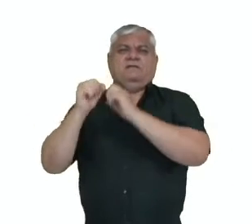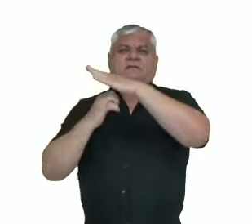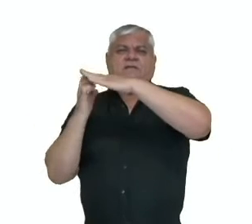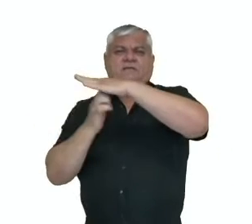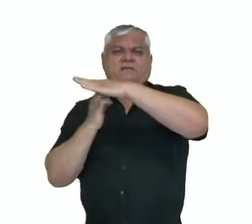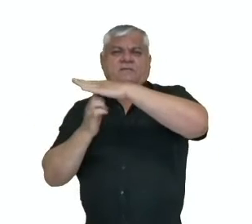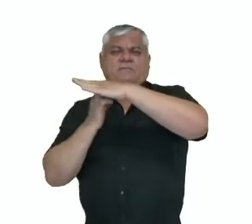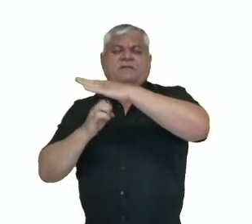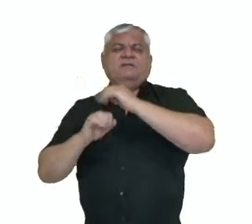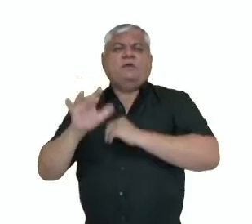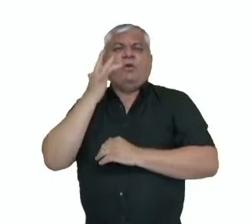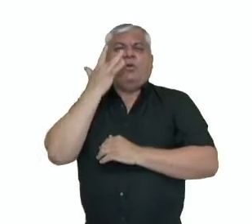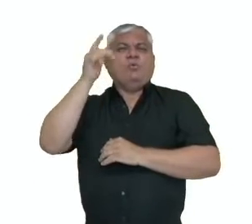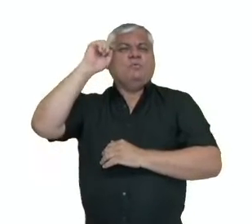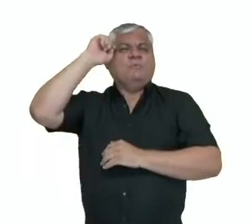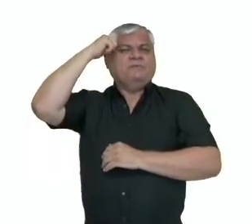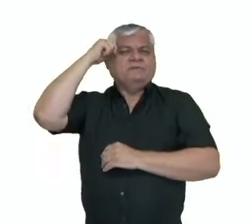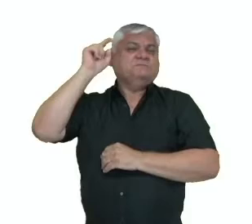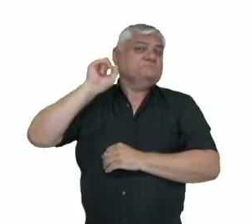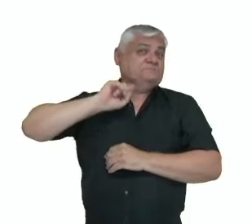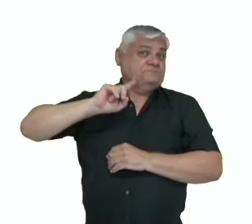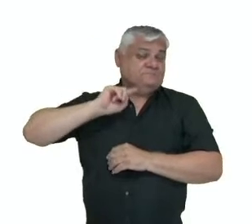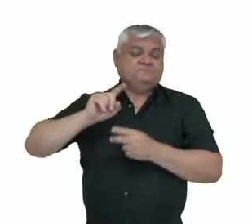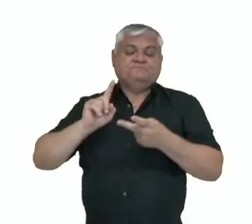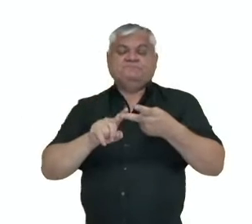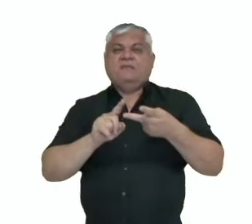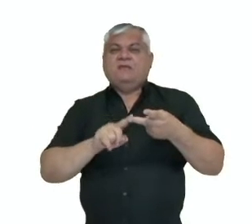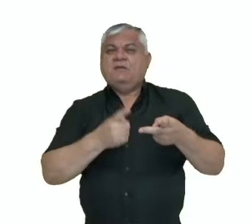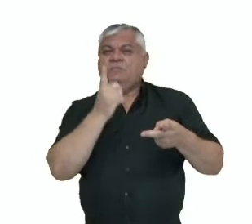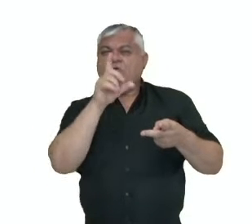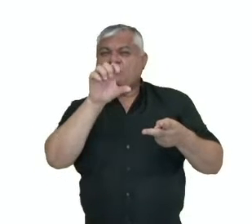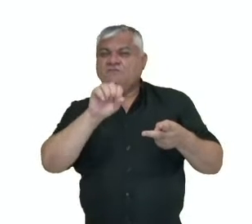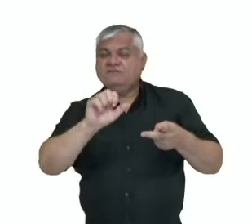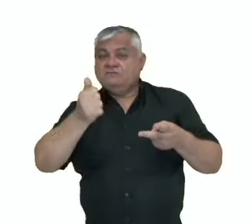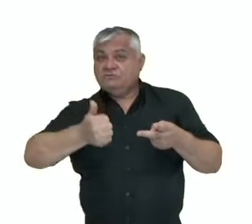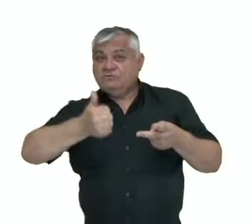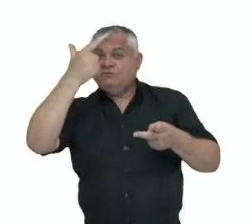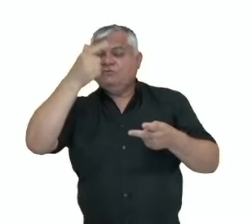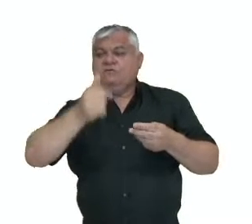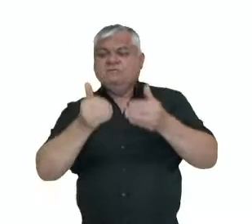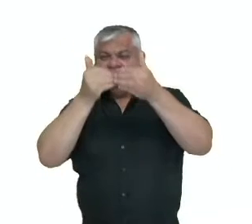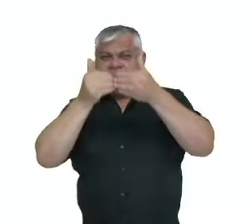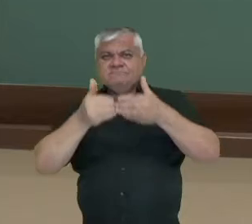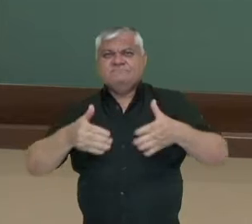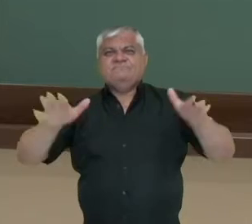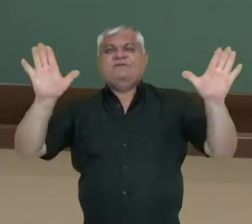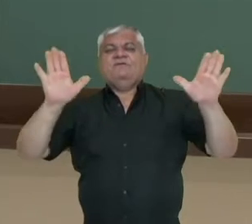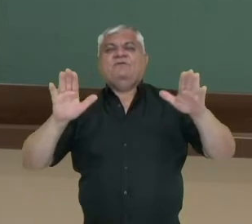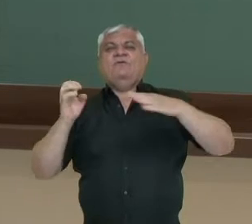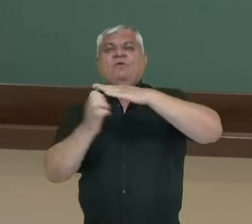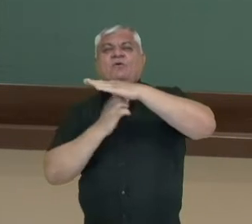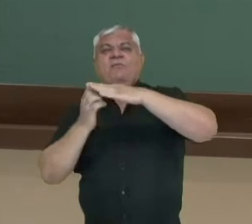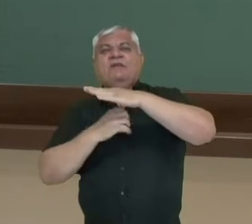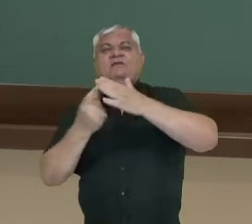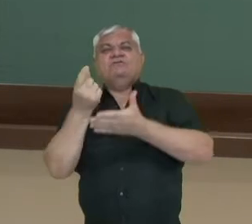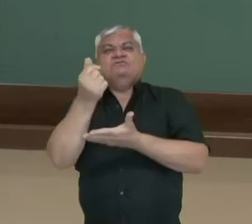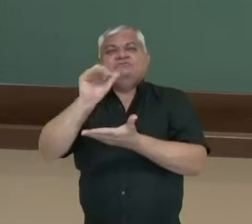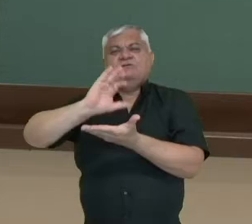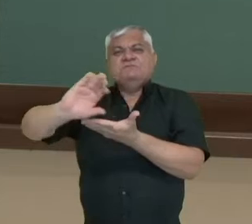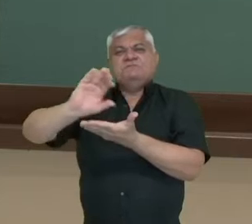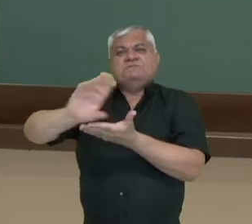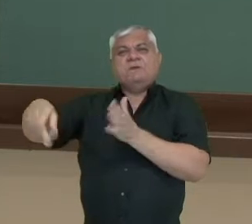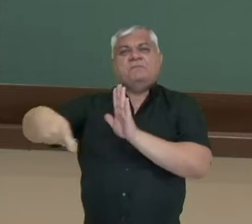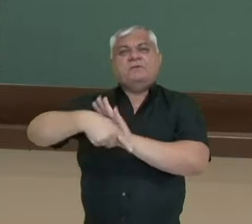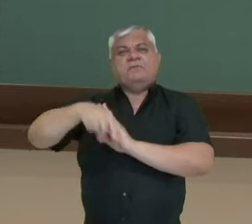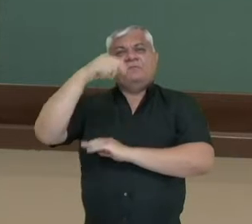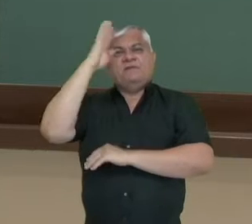em Ouro Preto, em Minas Gerais. Em 1902, inauguração da primeira cooperativa de crédito 100% nacional